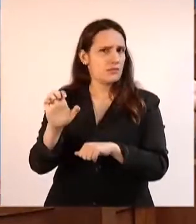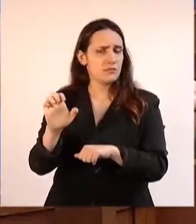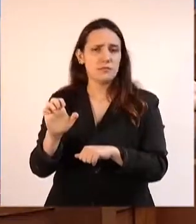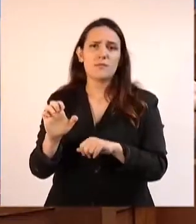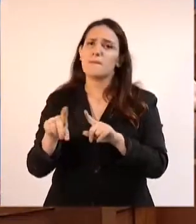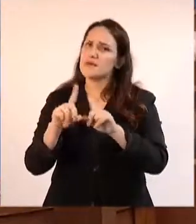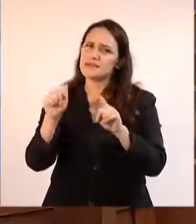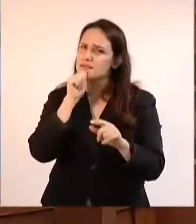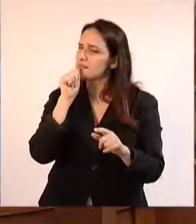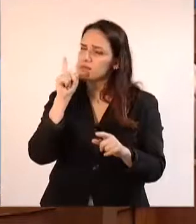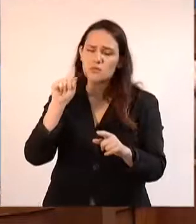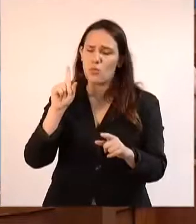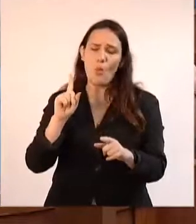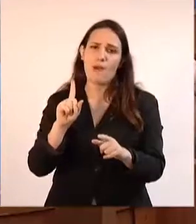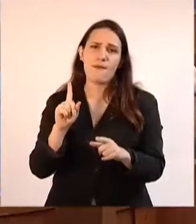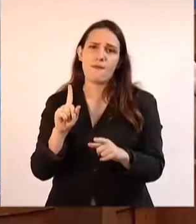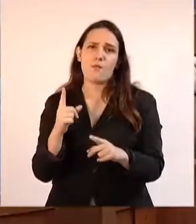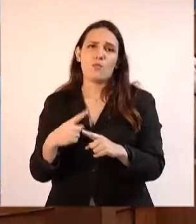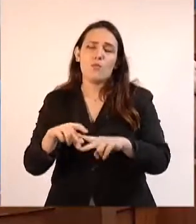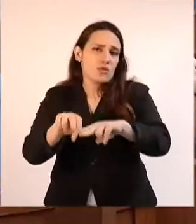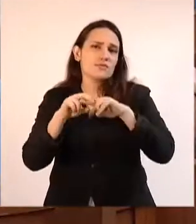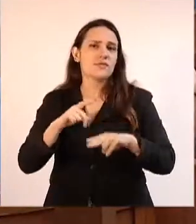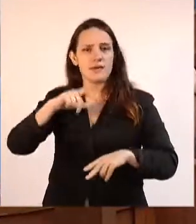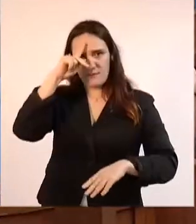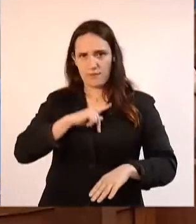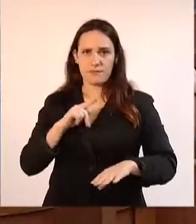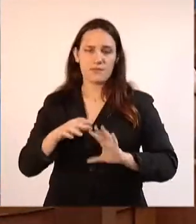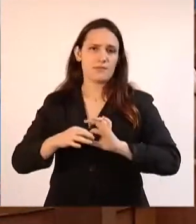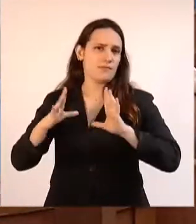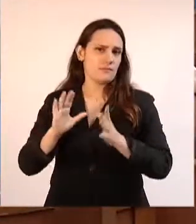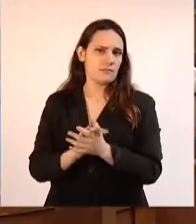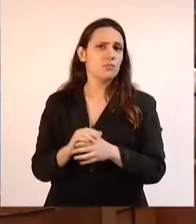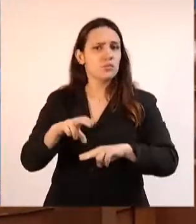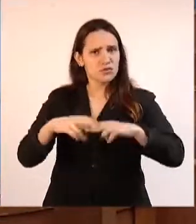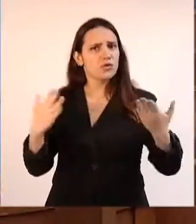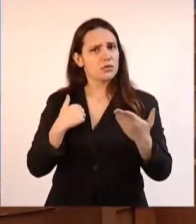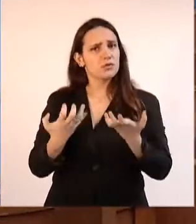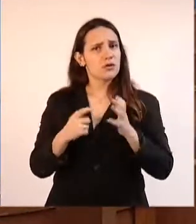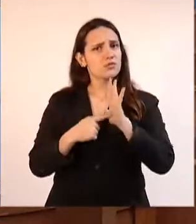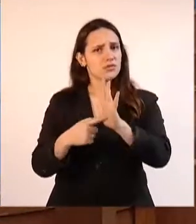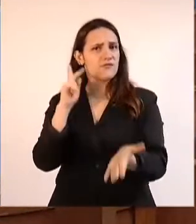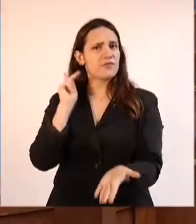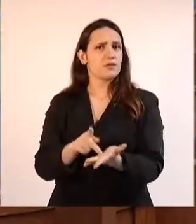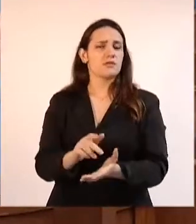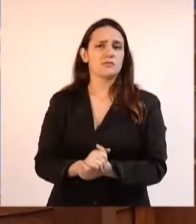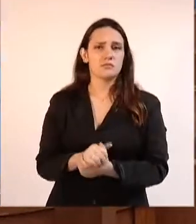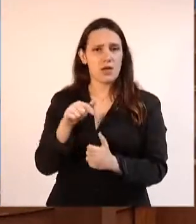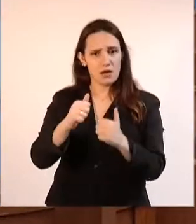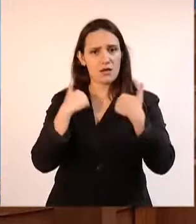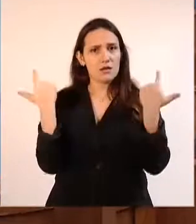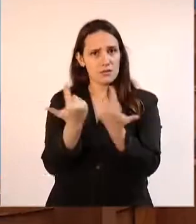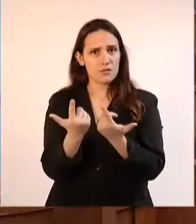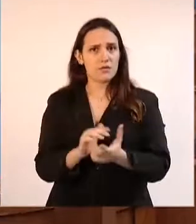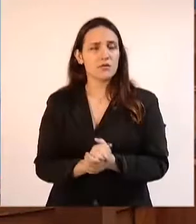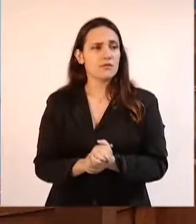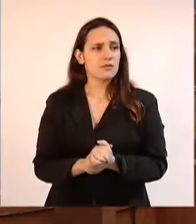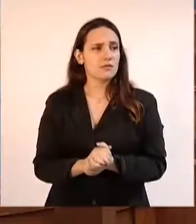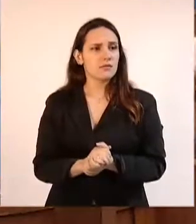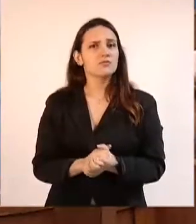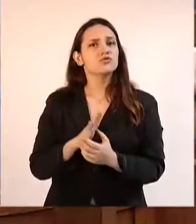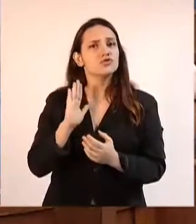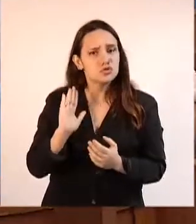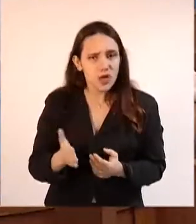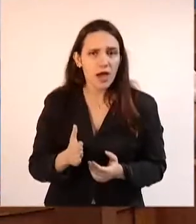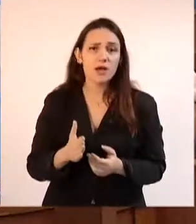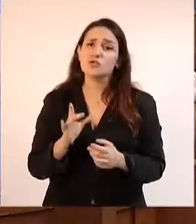o vício de iniciativa. Portanto, restabelecendo a verdade, esta casa está